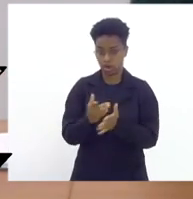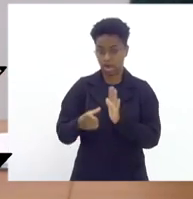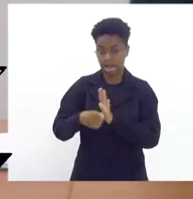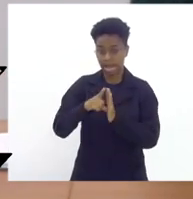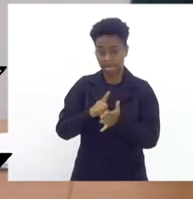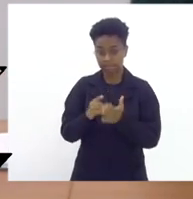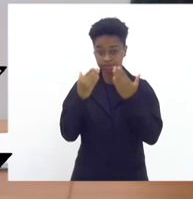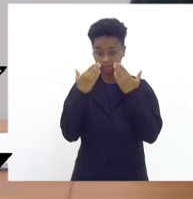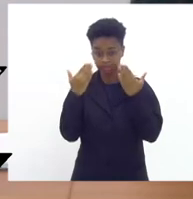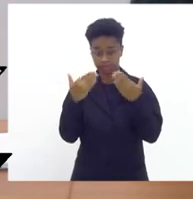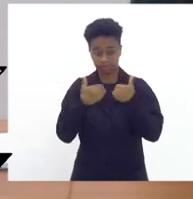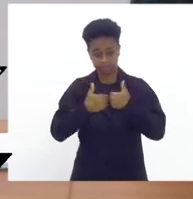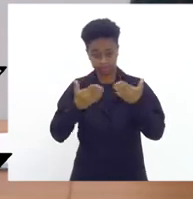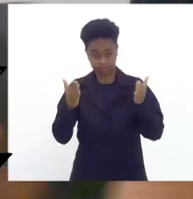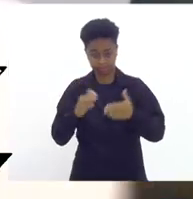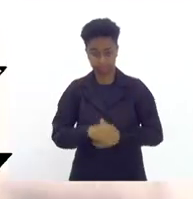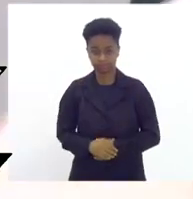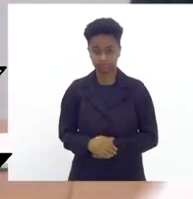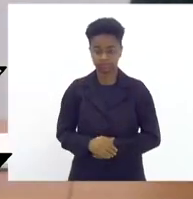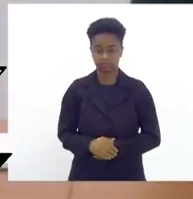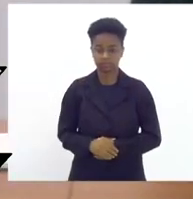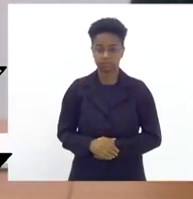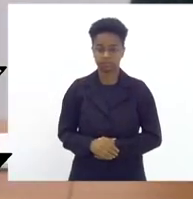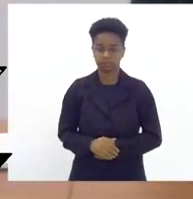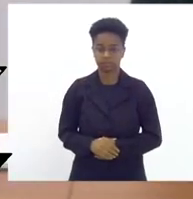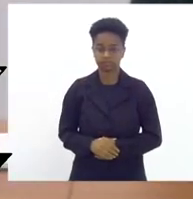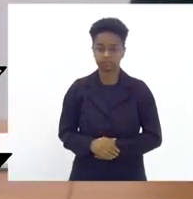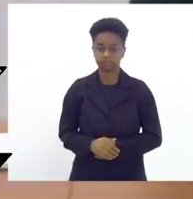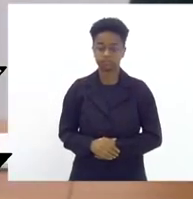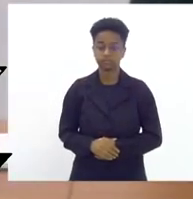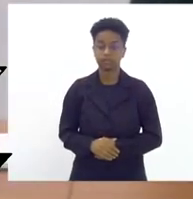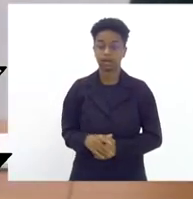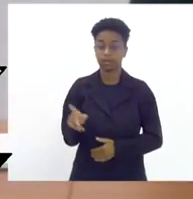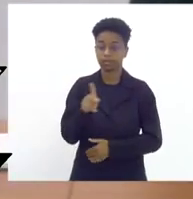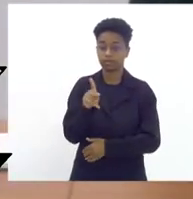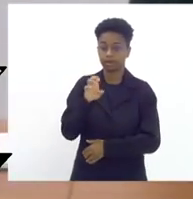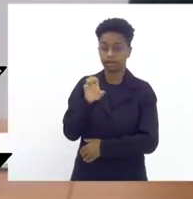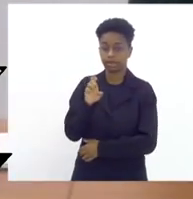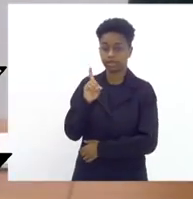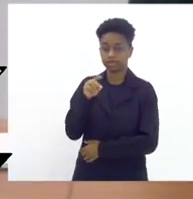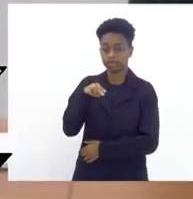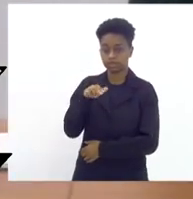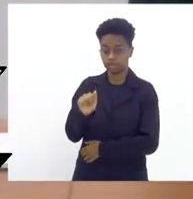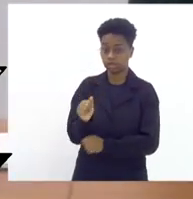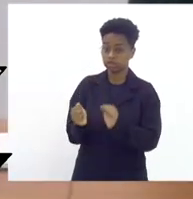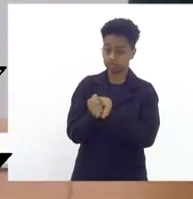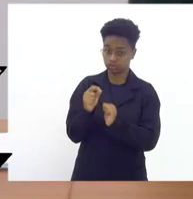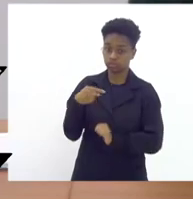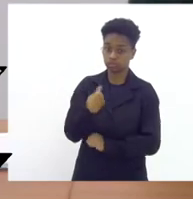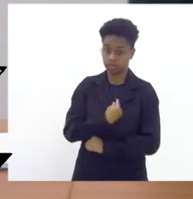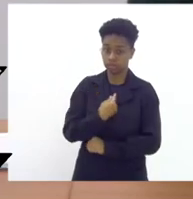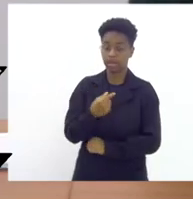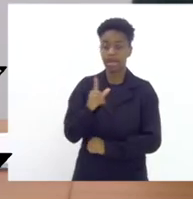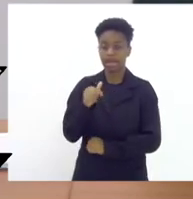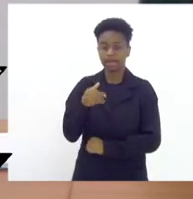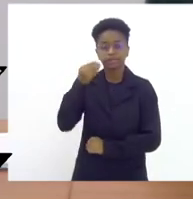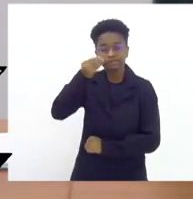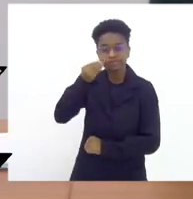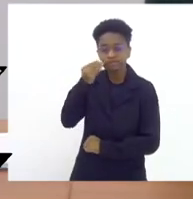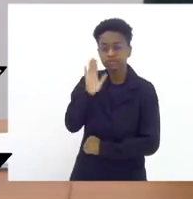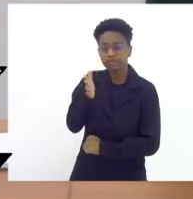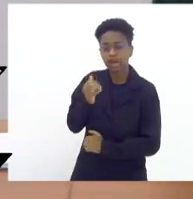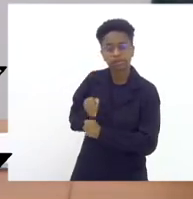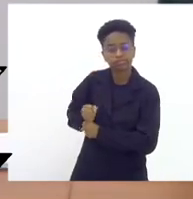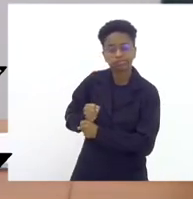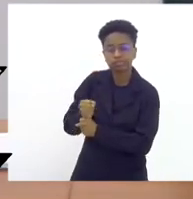das falas da mesa aqui conosco A Professora Edna Raquel que é decana da Unirio